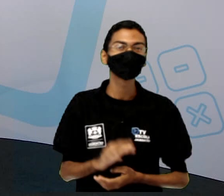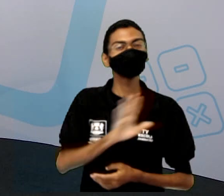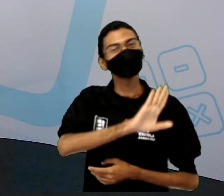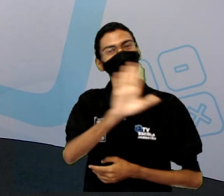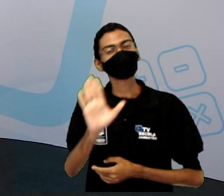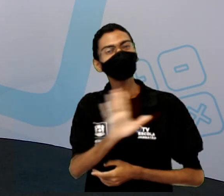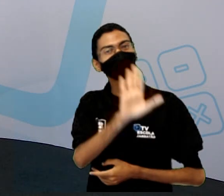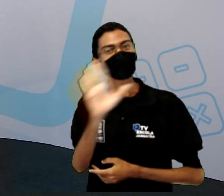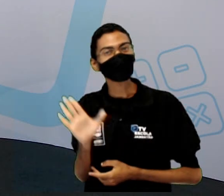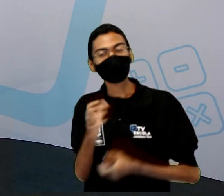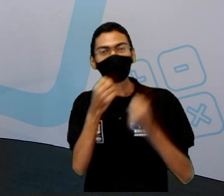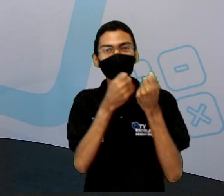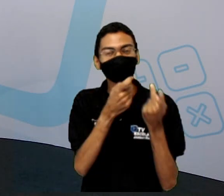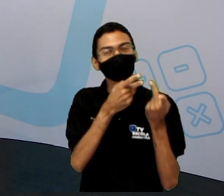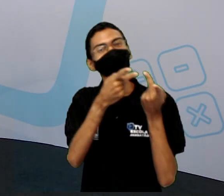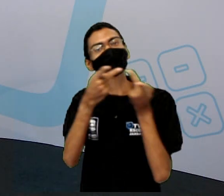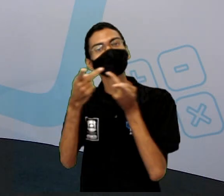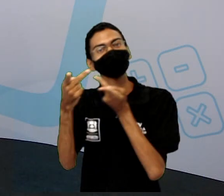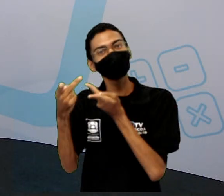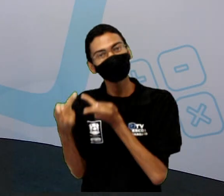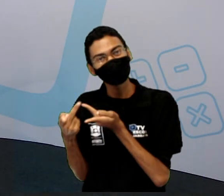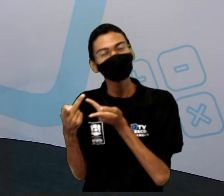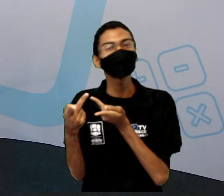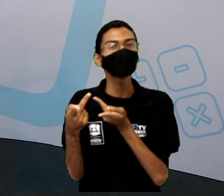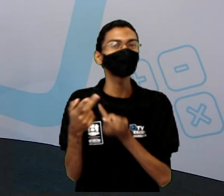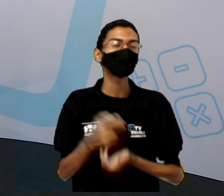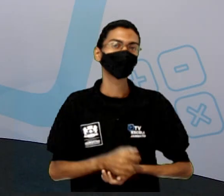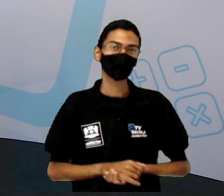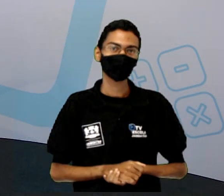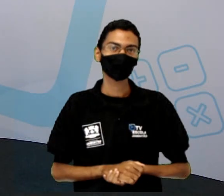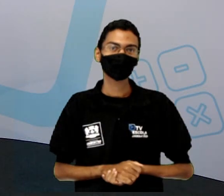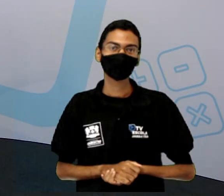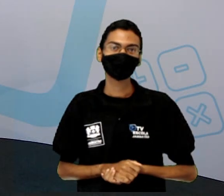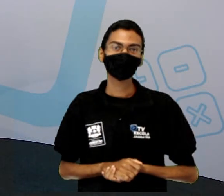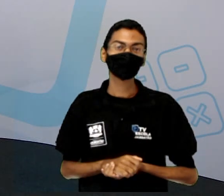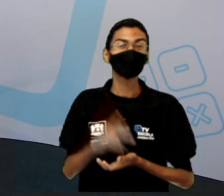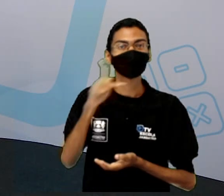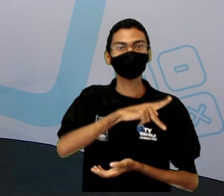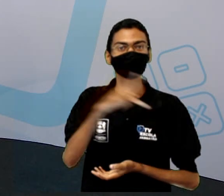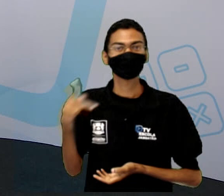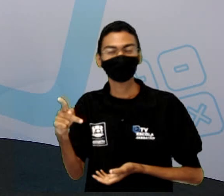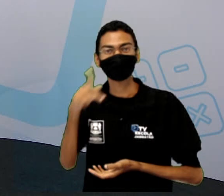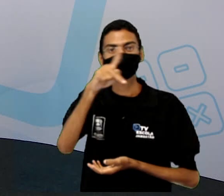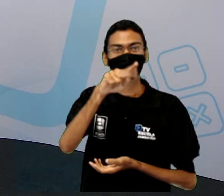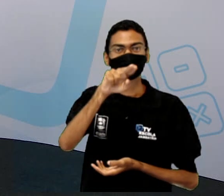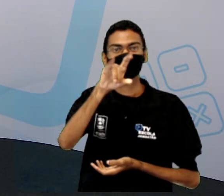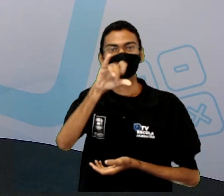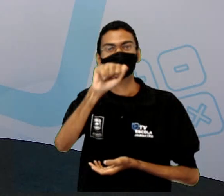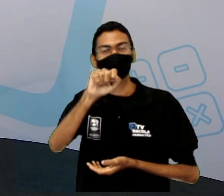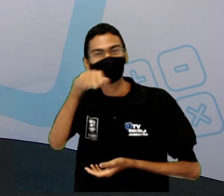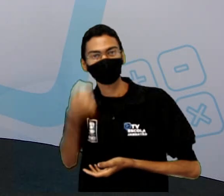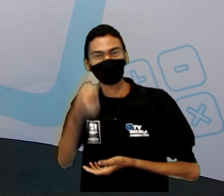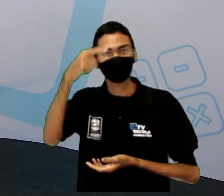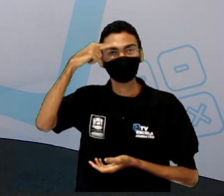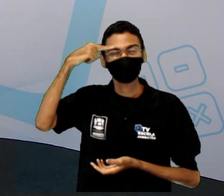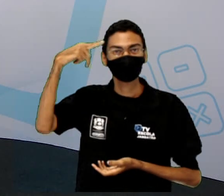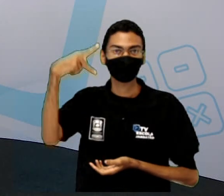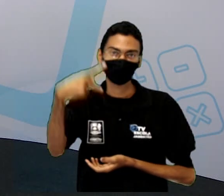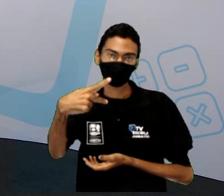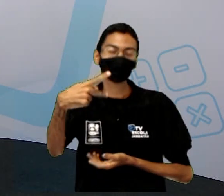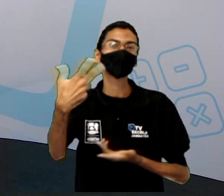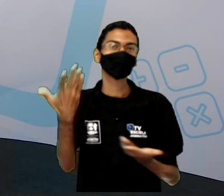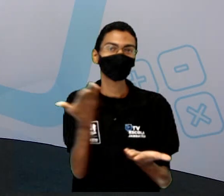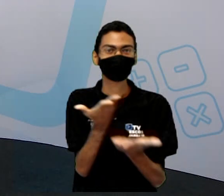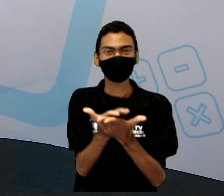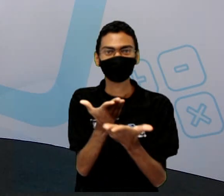Welcome! Bem-vindos, bem-vindas e bem-vindes. Eu sou a teacher Paula Graip e esta é uma aula voltada para